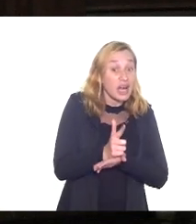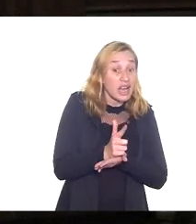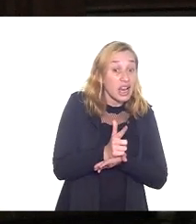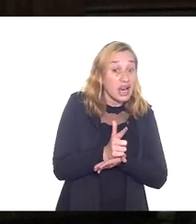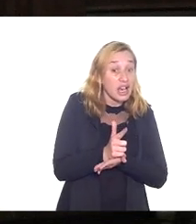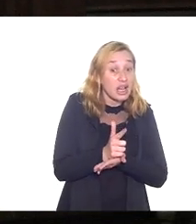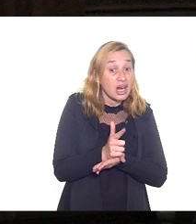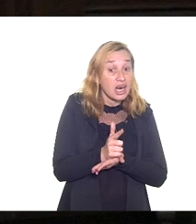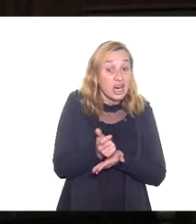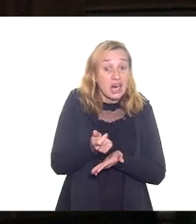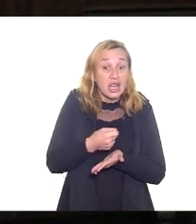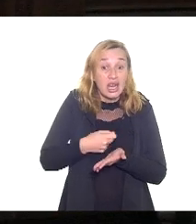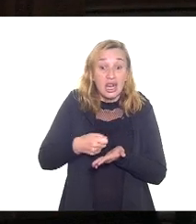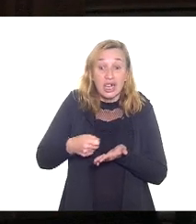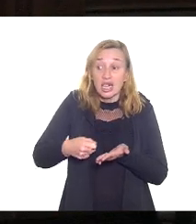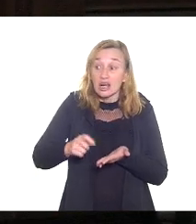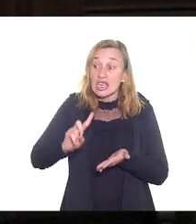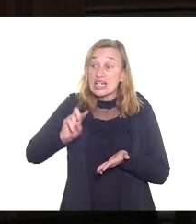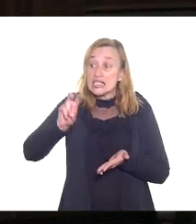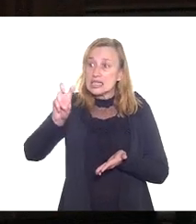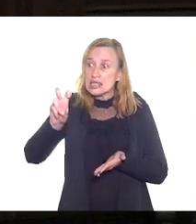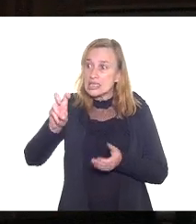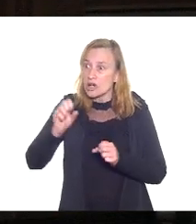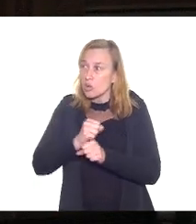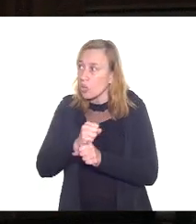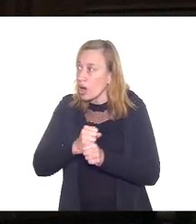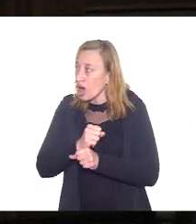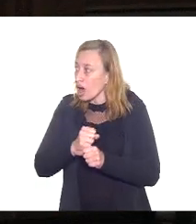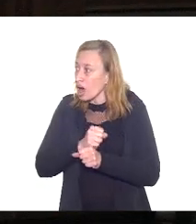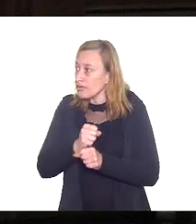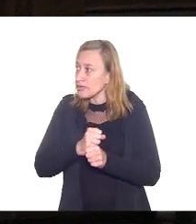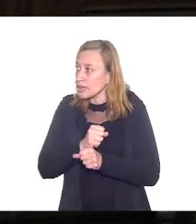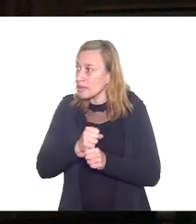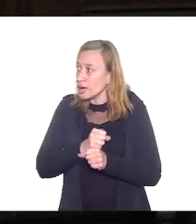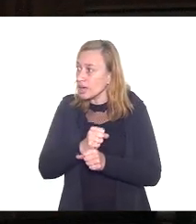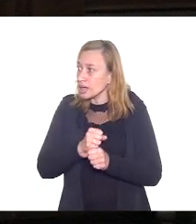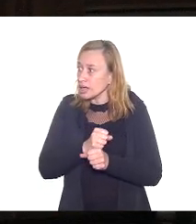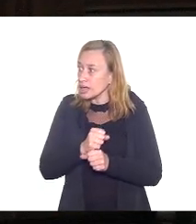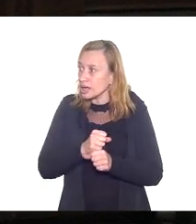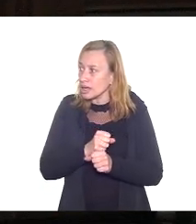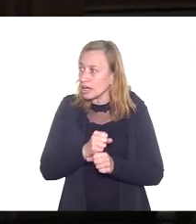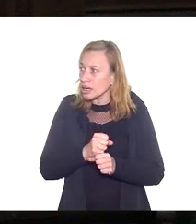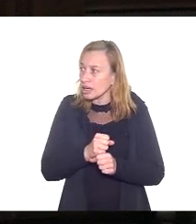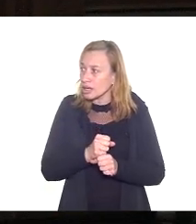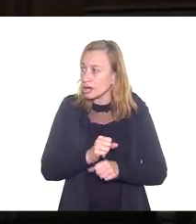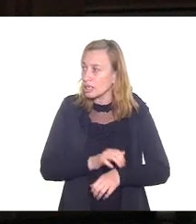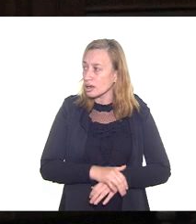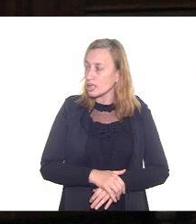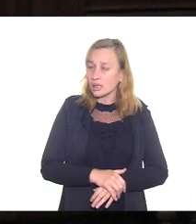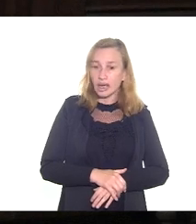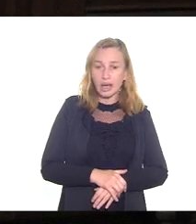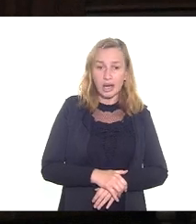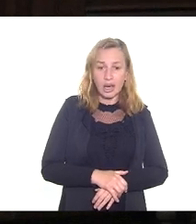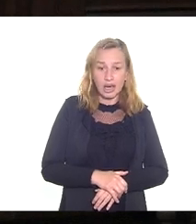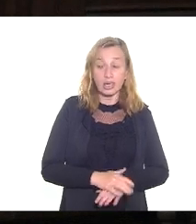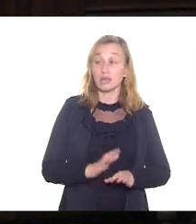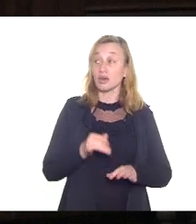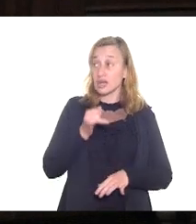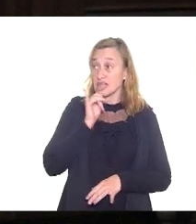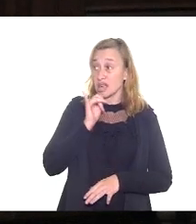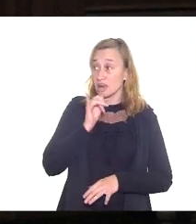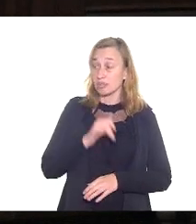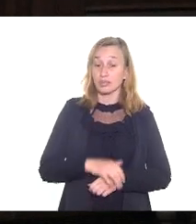prescrevem após 5 anos. Restos a pagar prescrevem 5 anos. Então, por